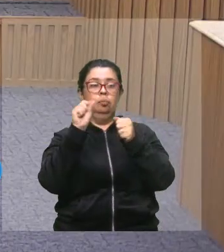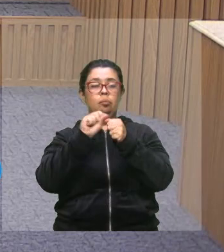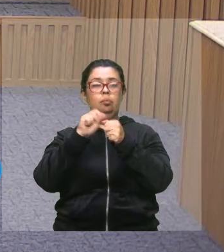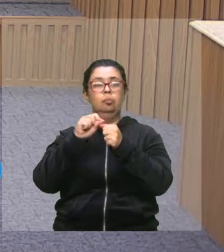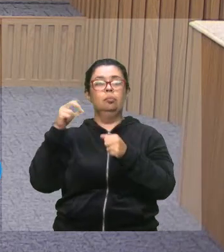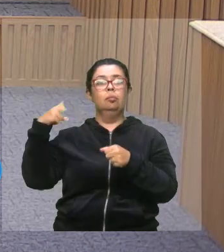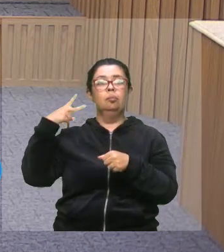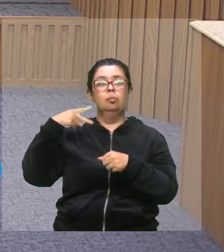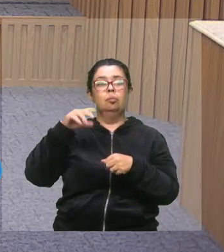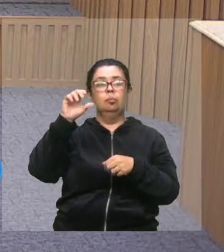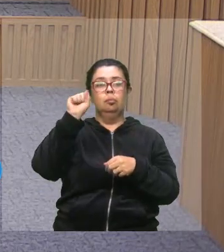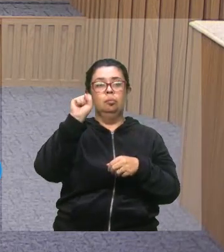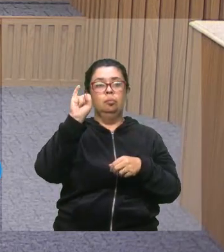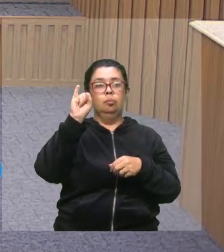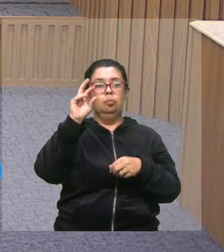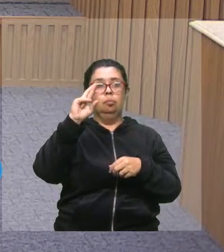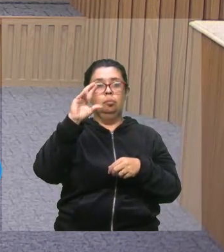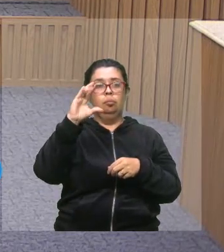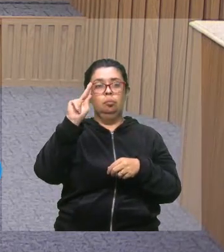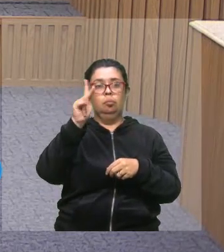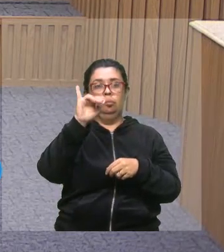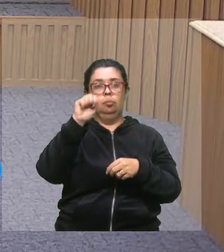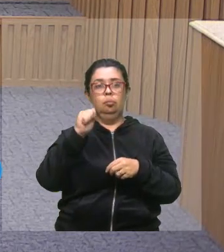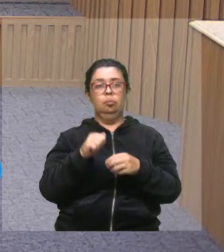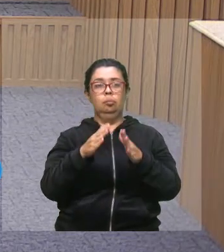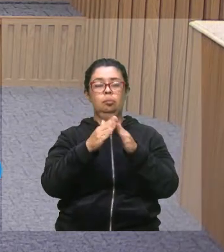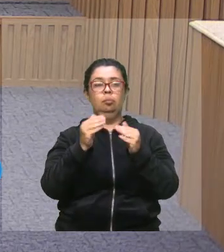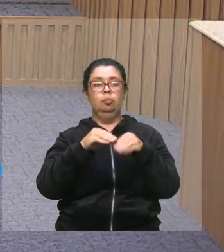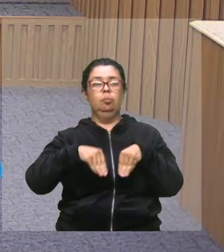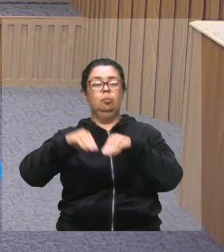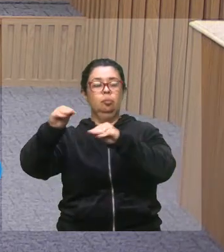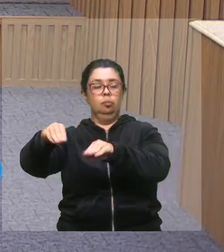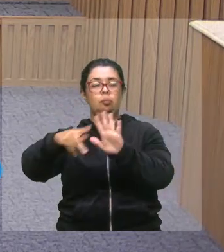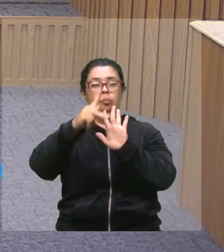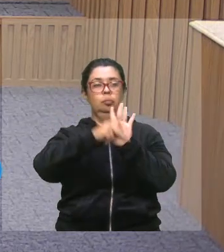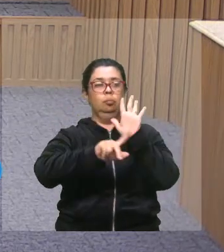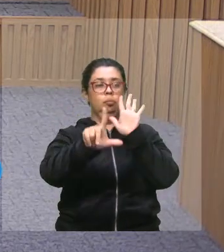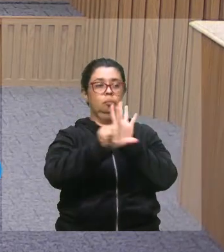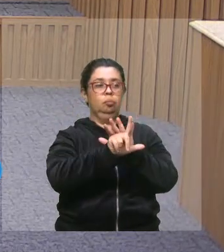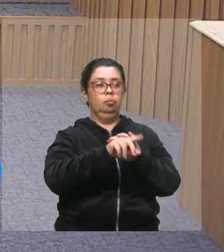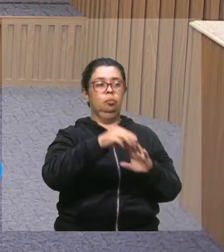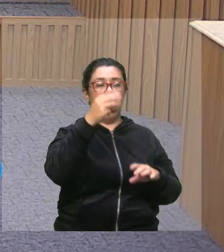pelo vereador Fernando Sirquia, solicitando o adiamento do projeto de lei número